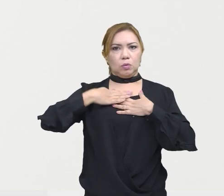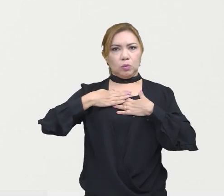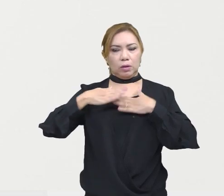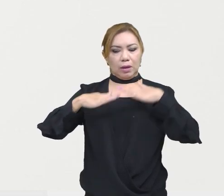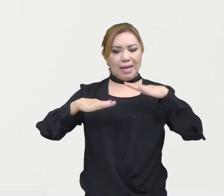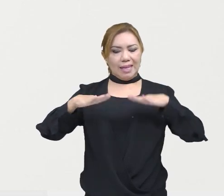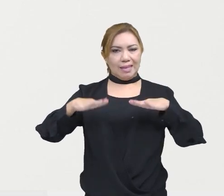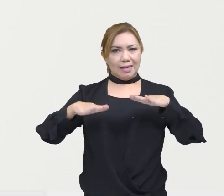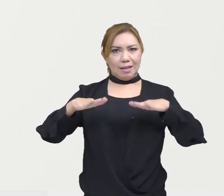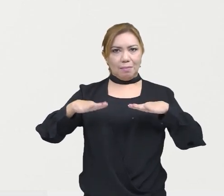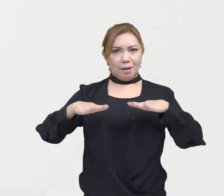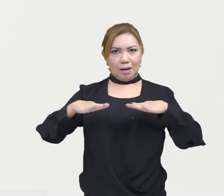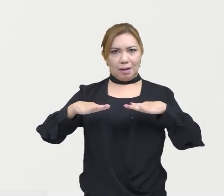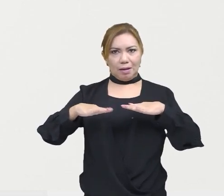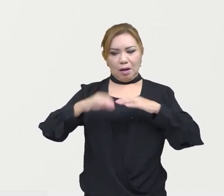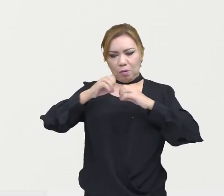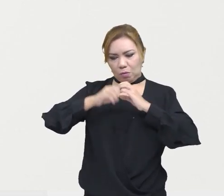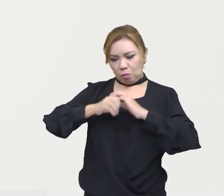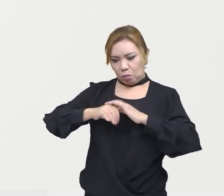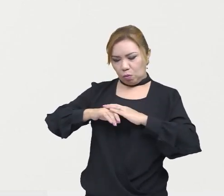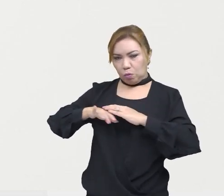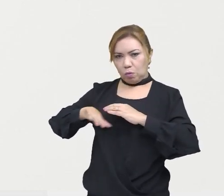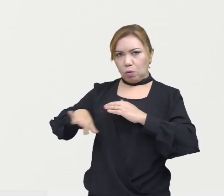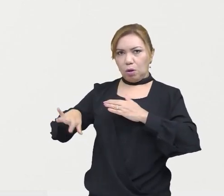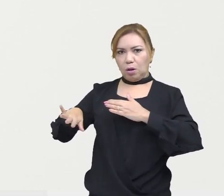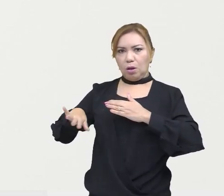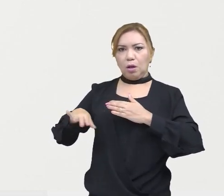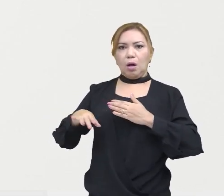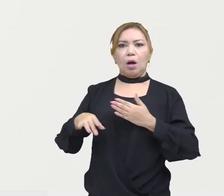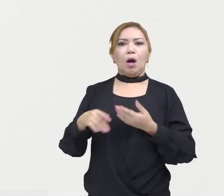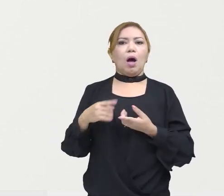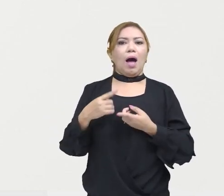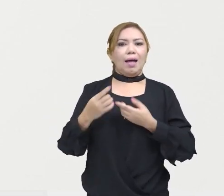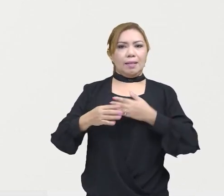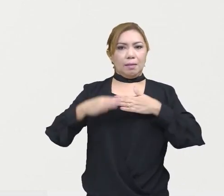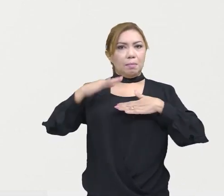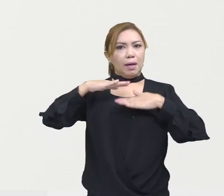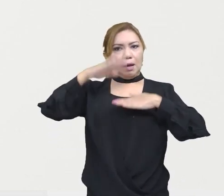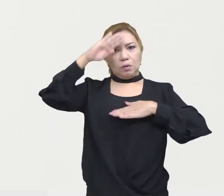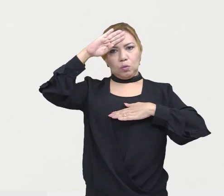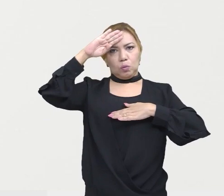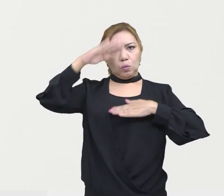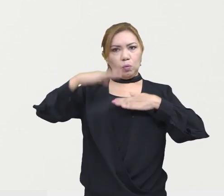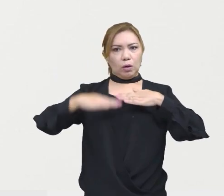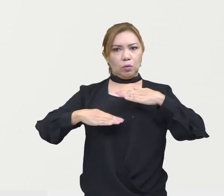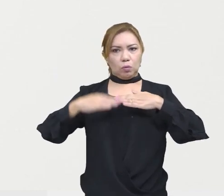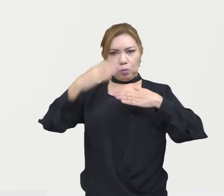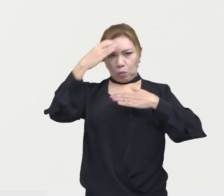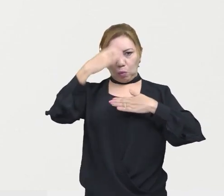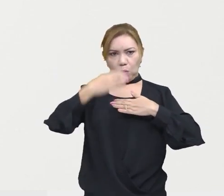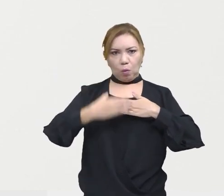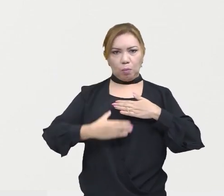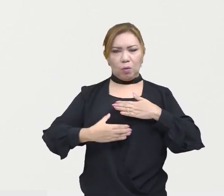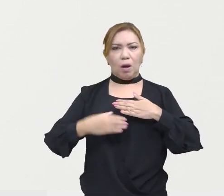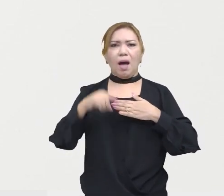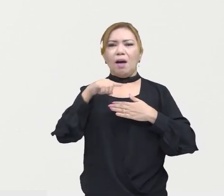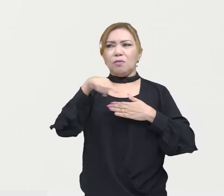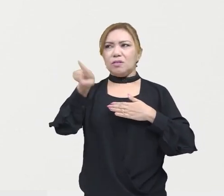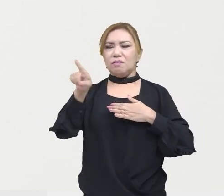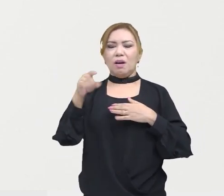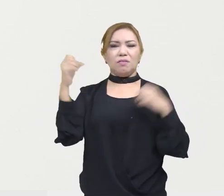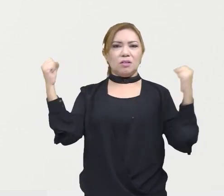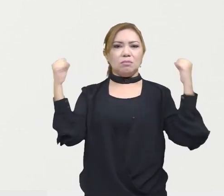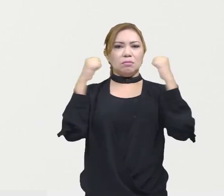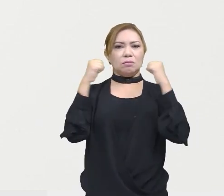Então, esse manter a temperatura do corpo é quando nós fazemos muitos exercícios, muitas atividades,